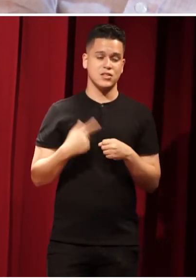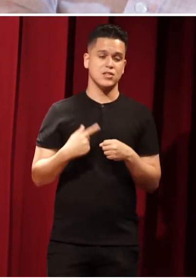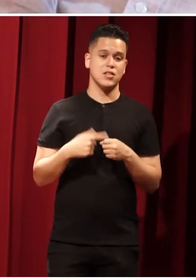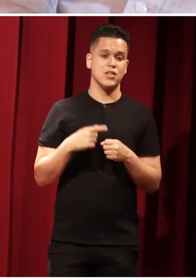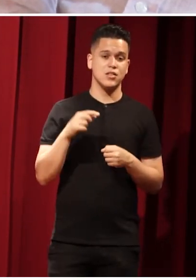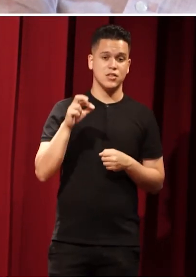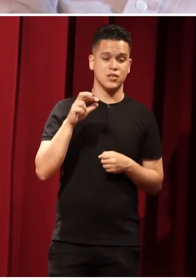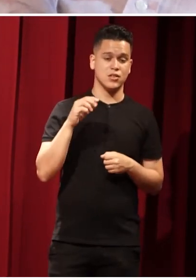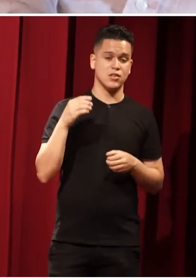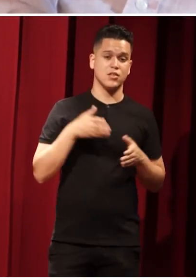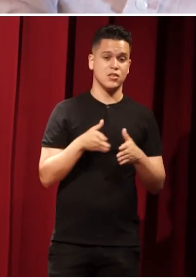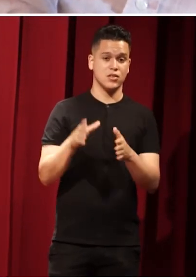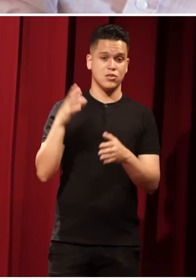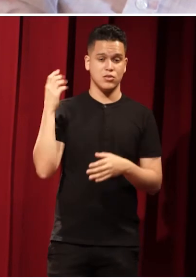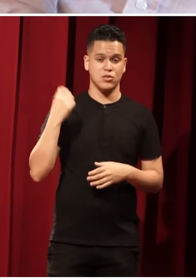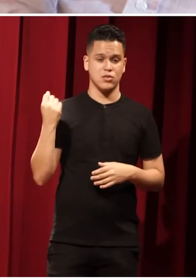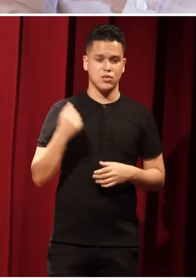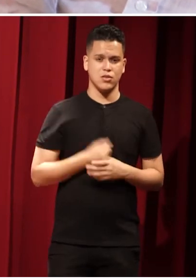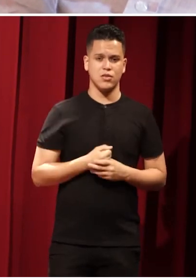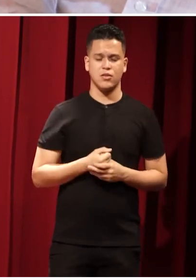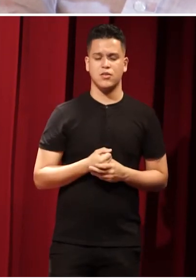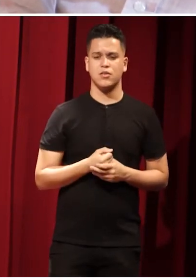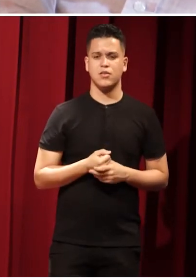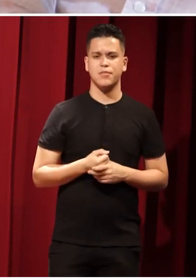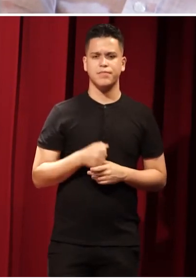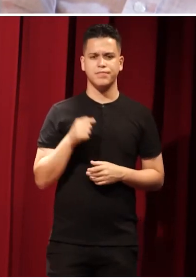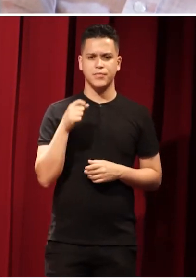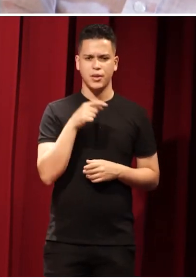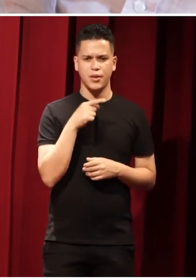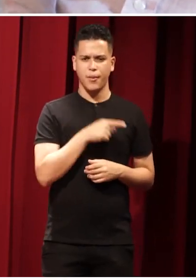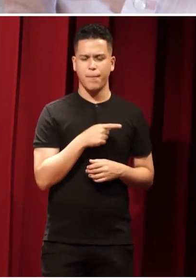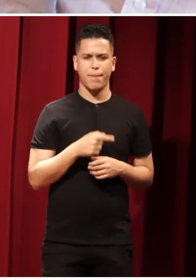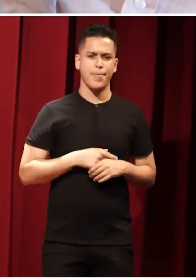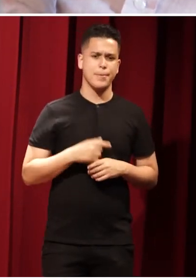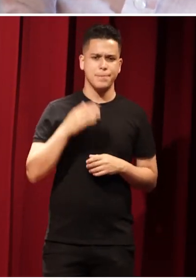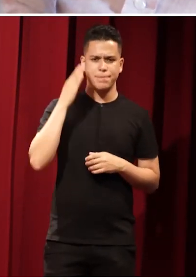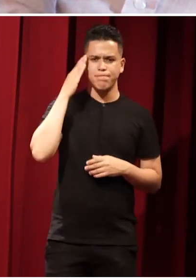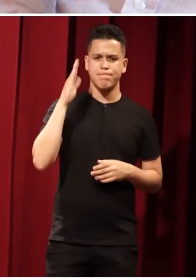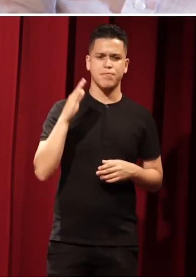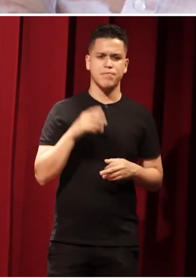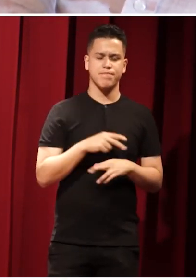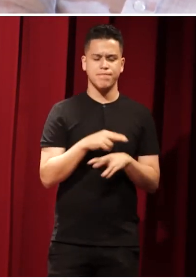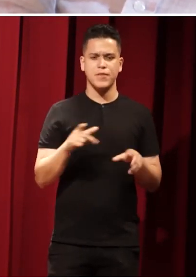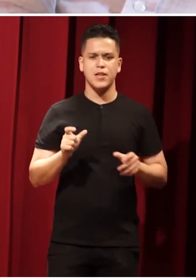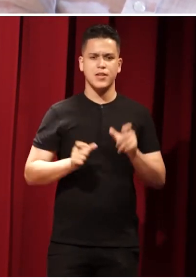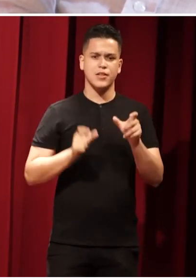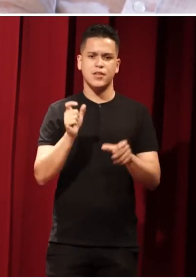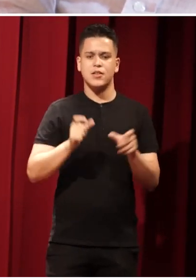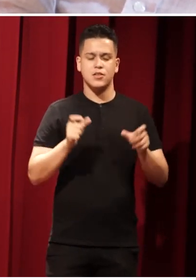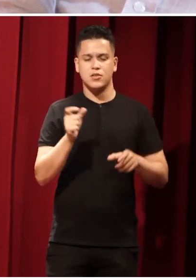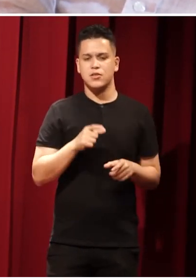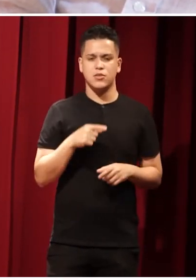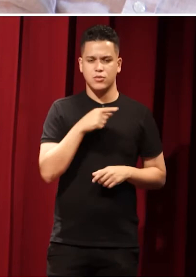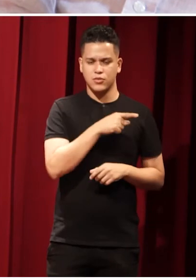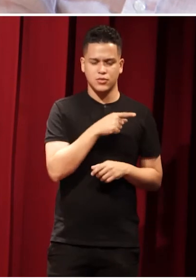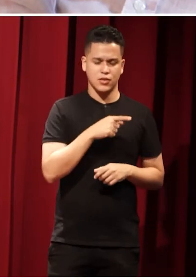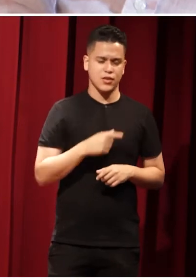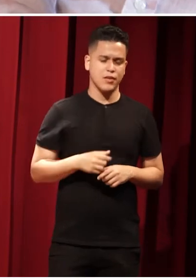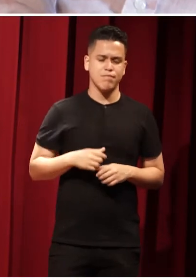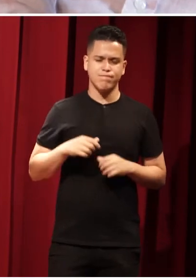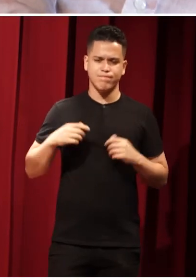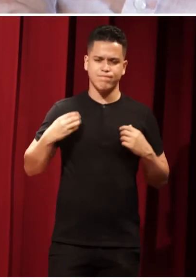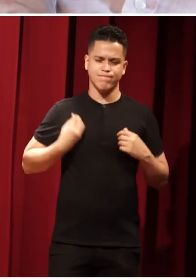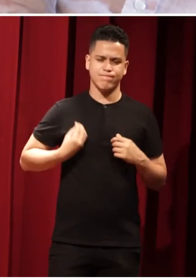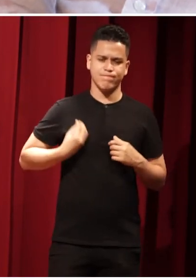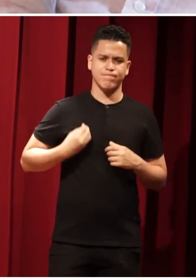onde se congregou bastante pessoal dos Soldados da Borracha e depois dos projetos Rondon, né? Que